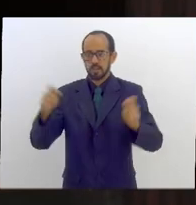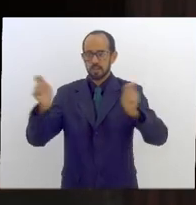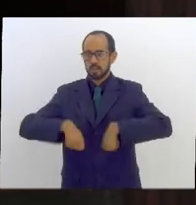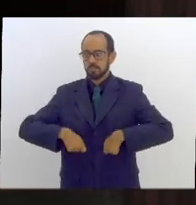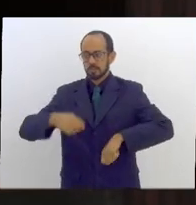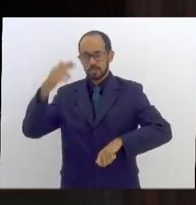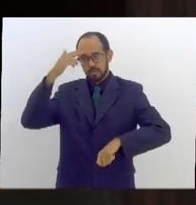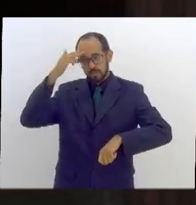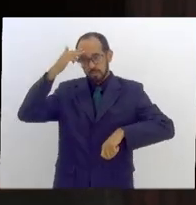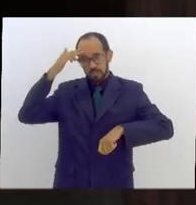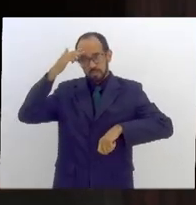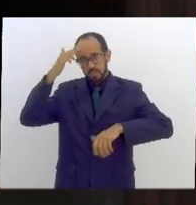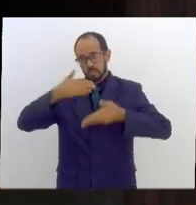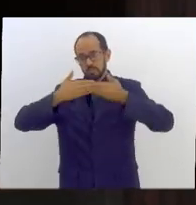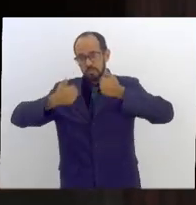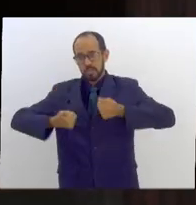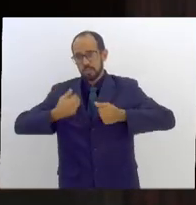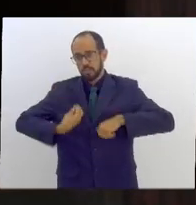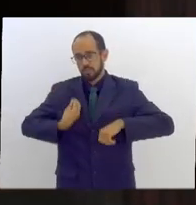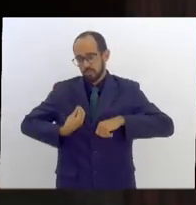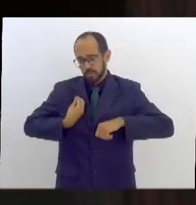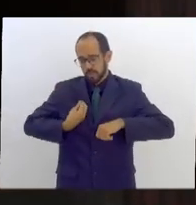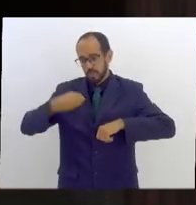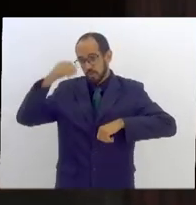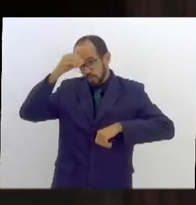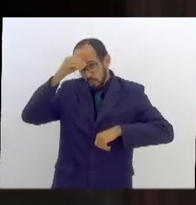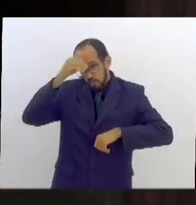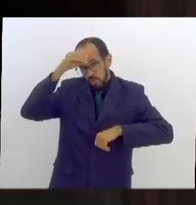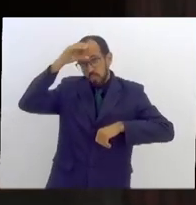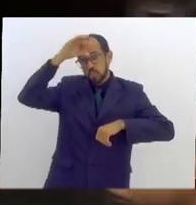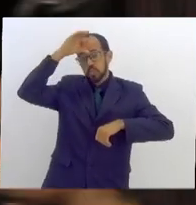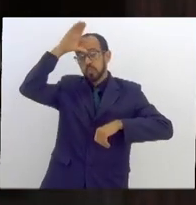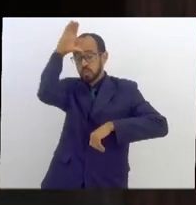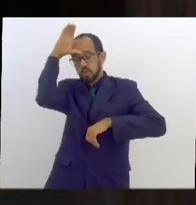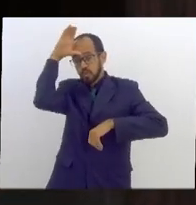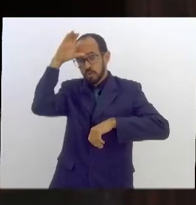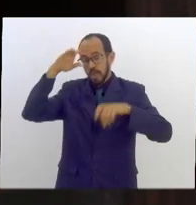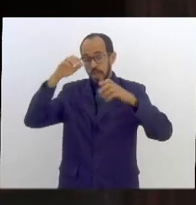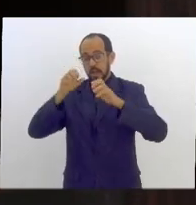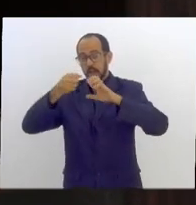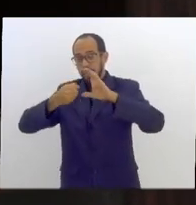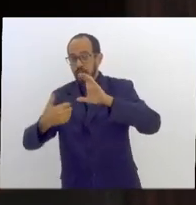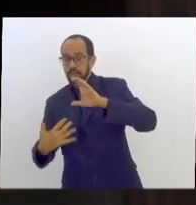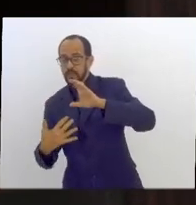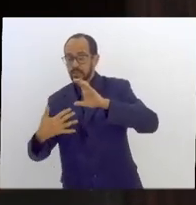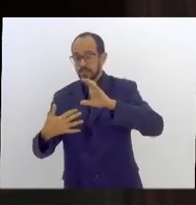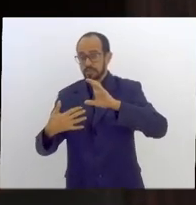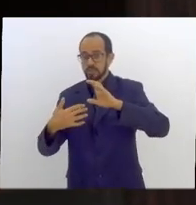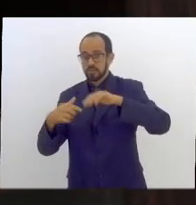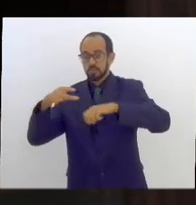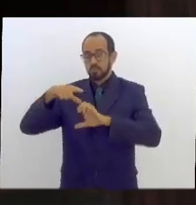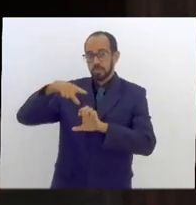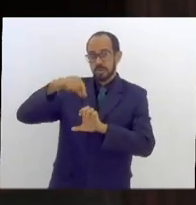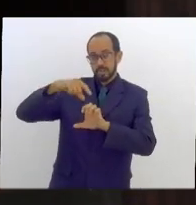condições de vida, o conhecimento adquirido e o caráter empreendedor de seus inventores. Olhando o passado da